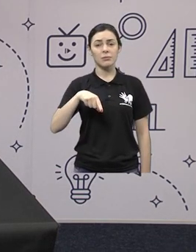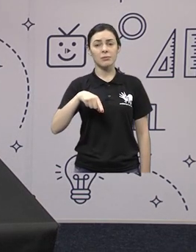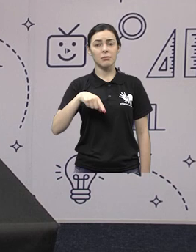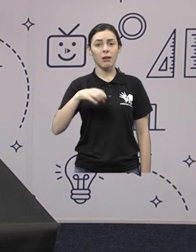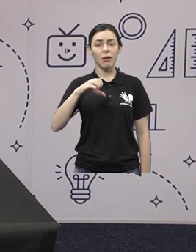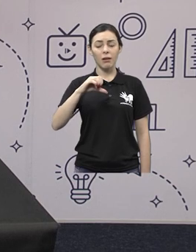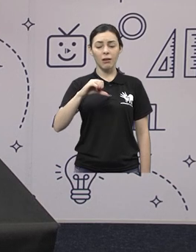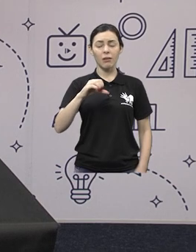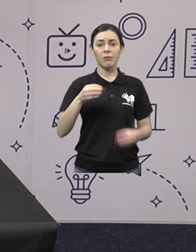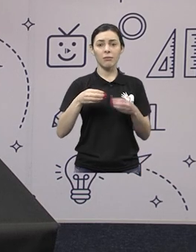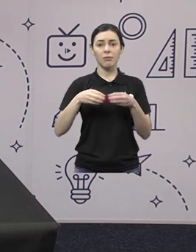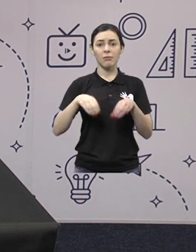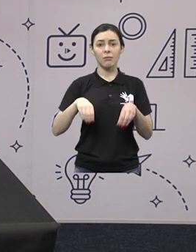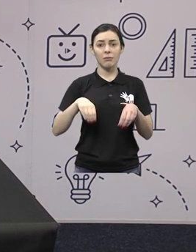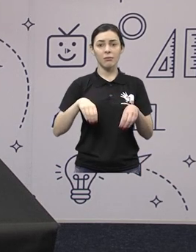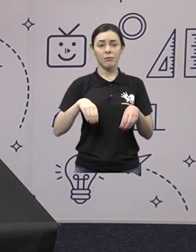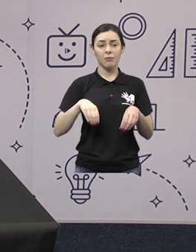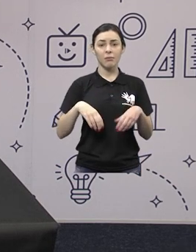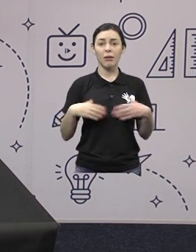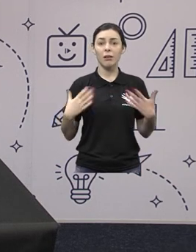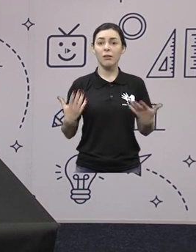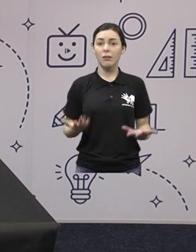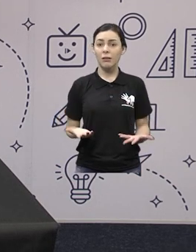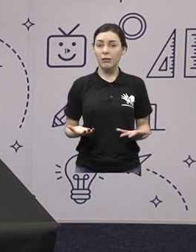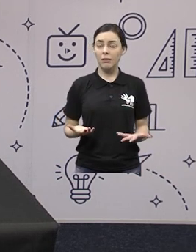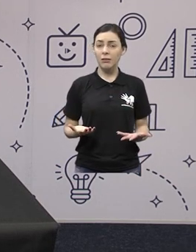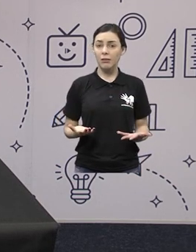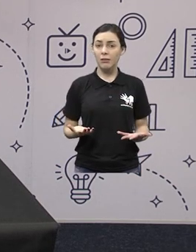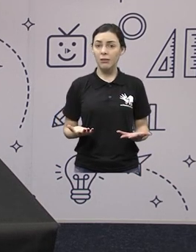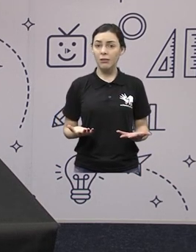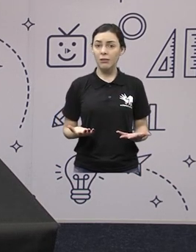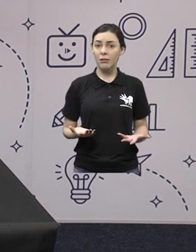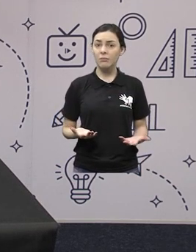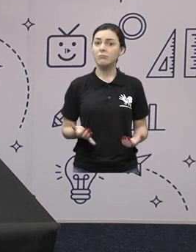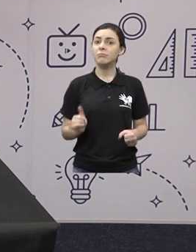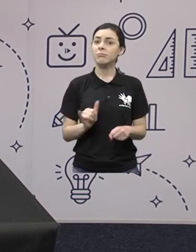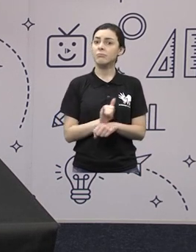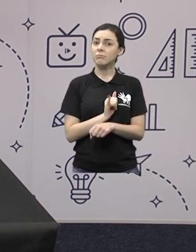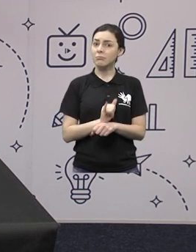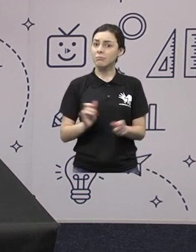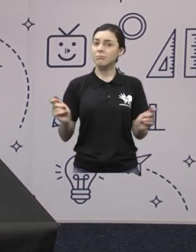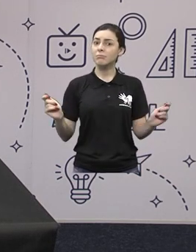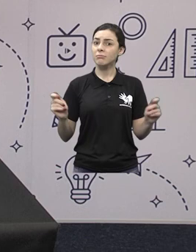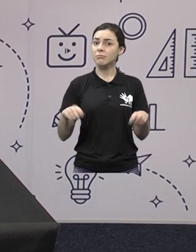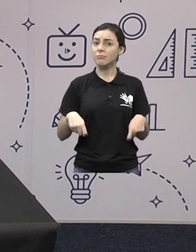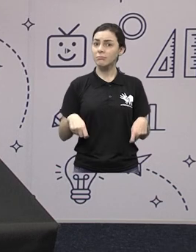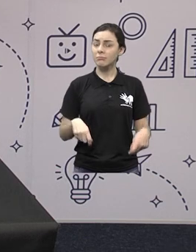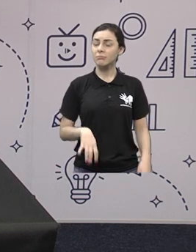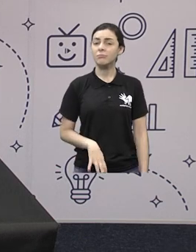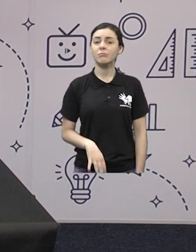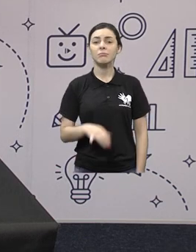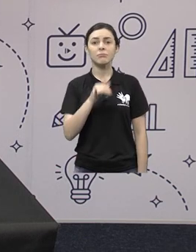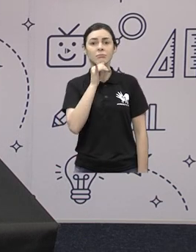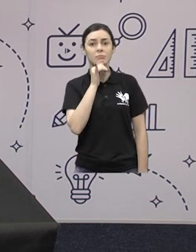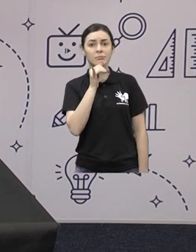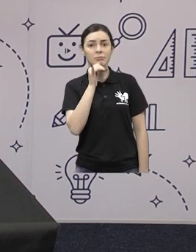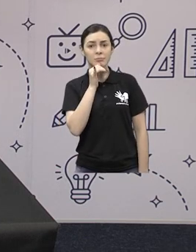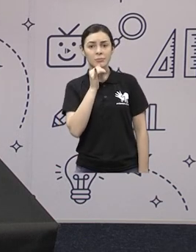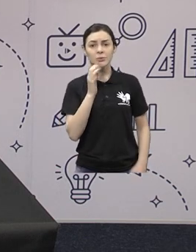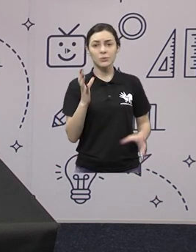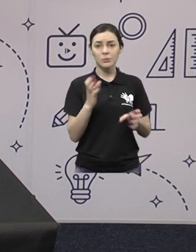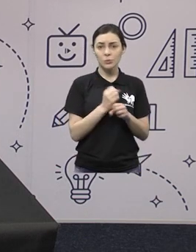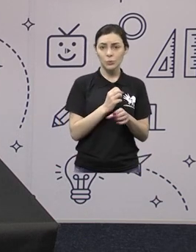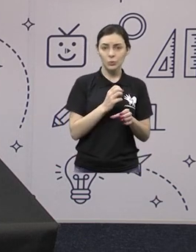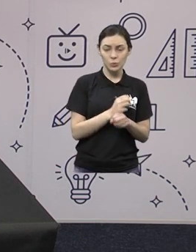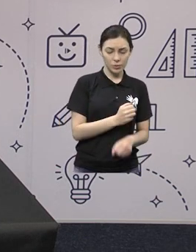segunda cesta? 9 ovos. E agora? É mais uma possibilidade. Então, quer dizer,